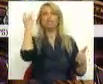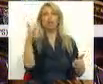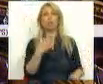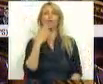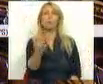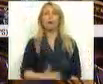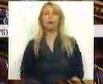Obrigada.